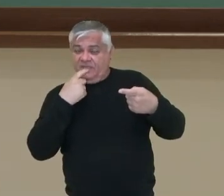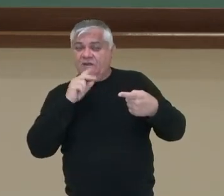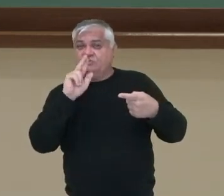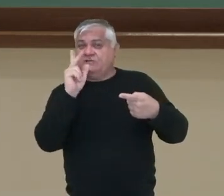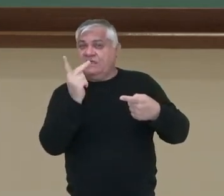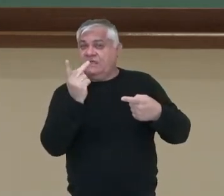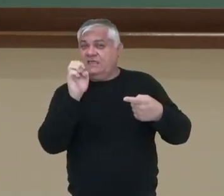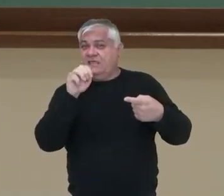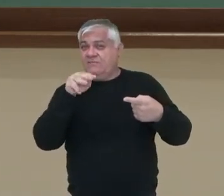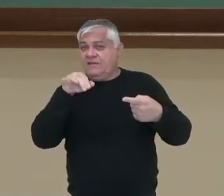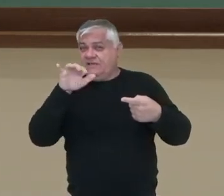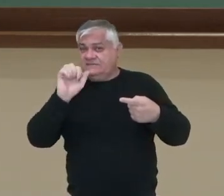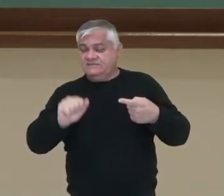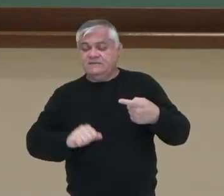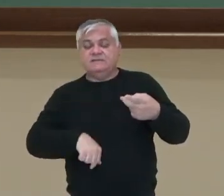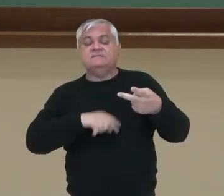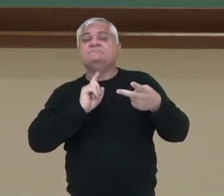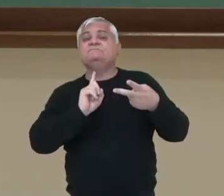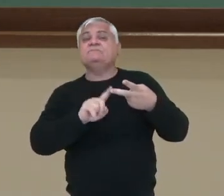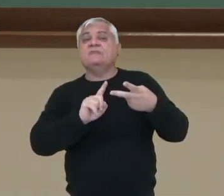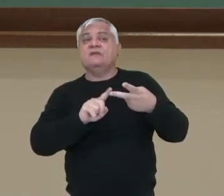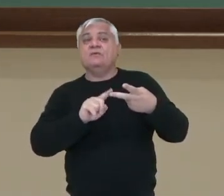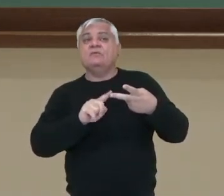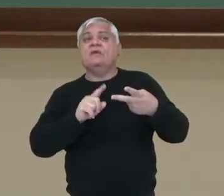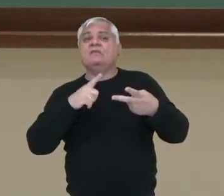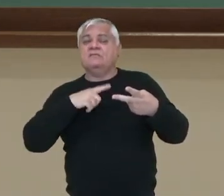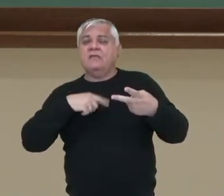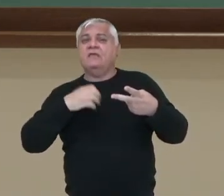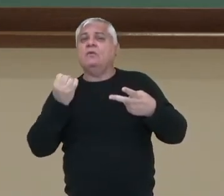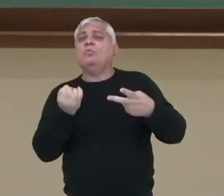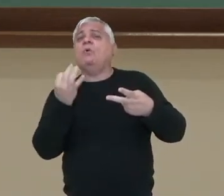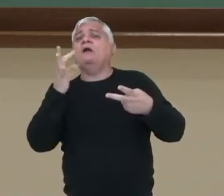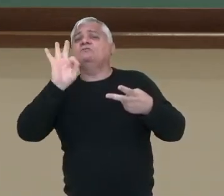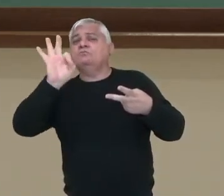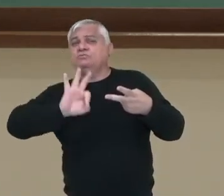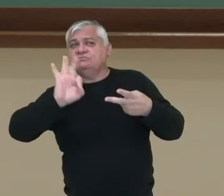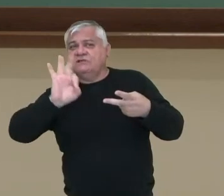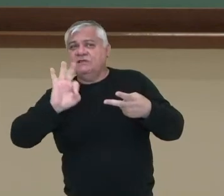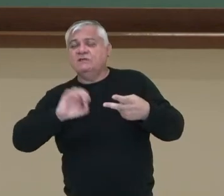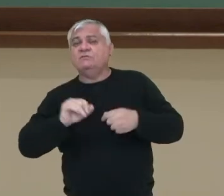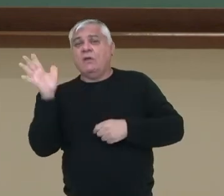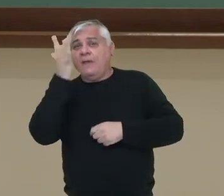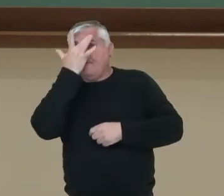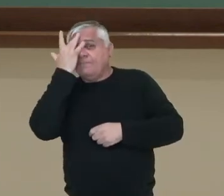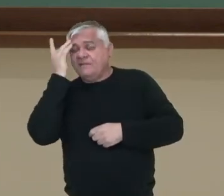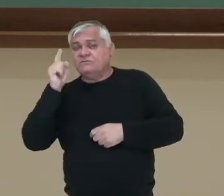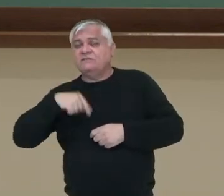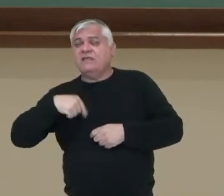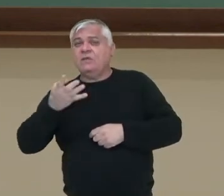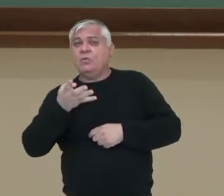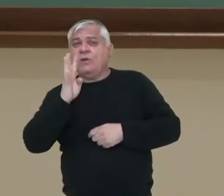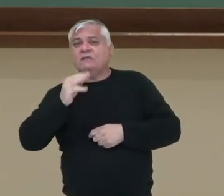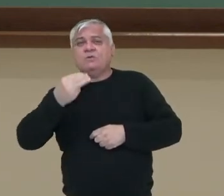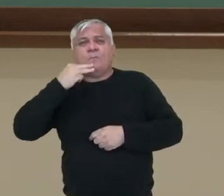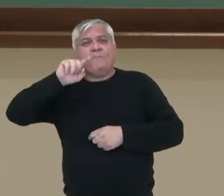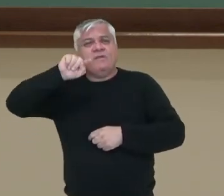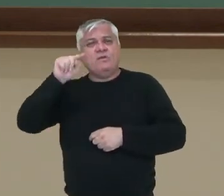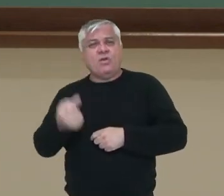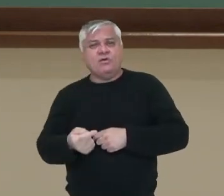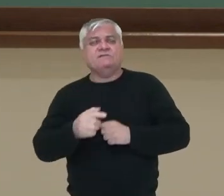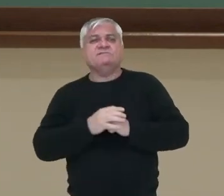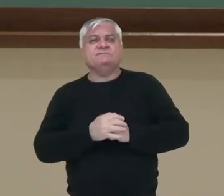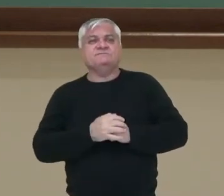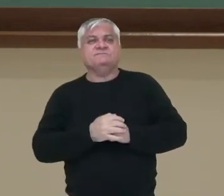hemácias, né? Tem a quantidade que seria considerada normal, né? E o paciente tem ali 4 milhões por milímetros cúbicos,